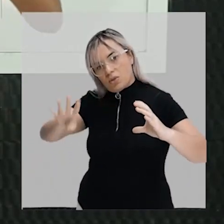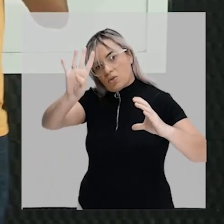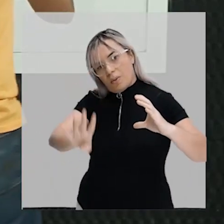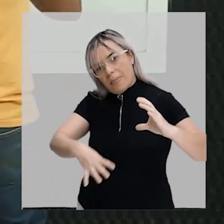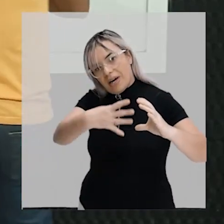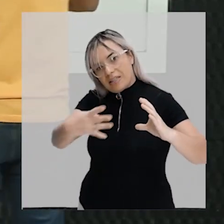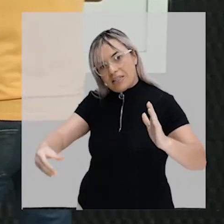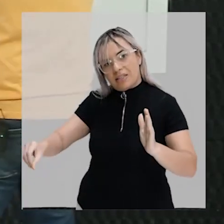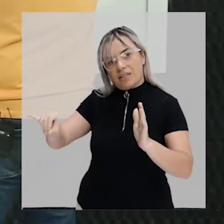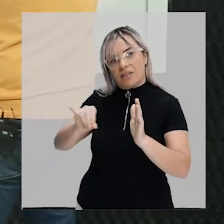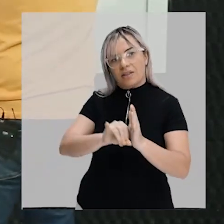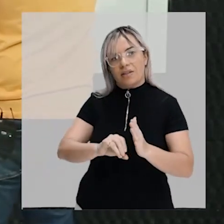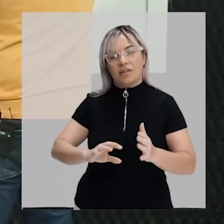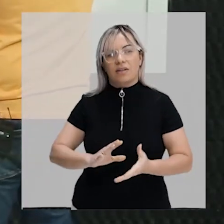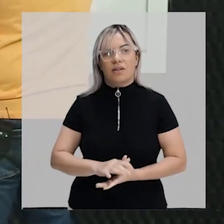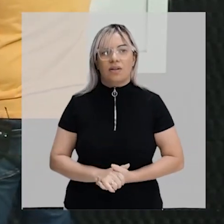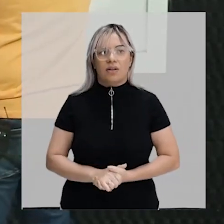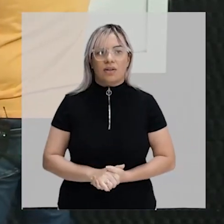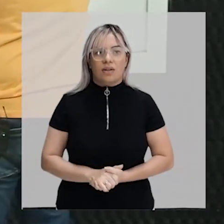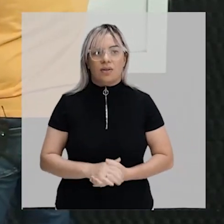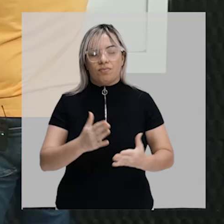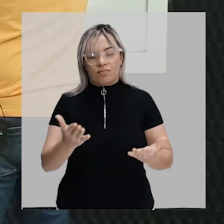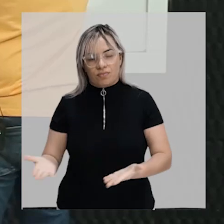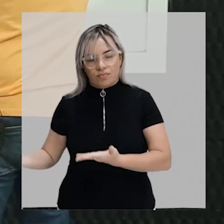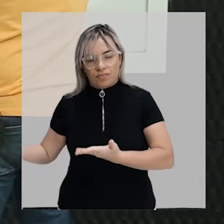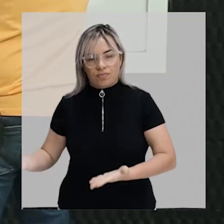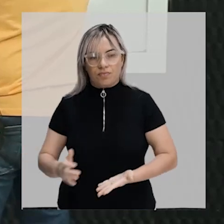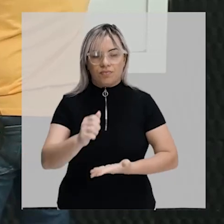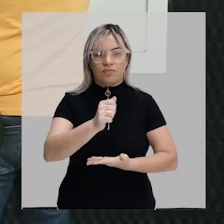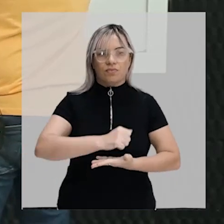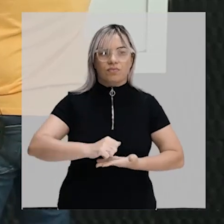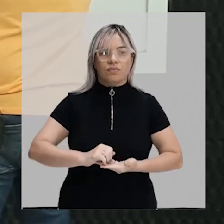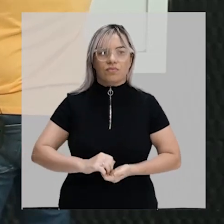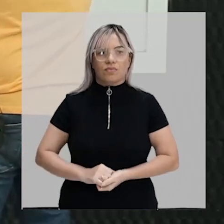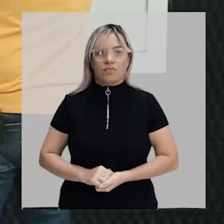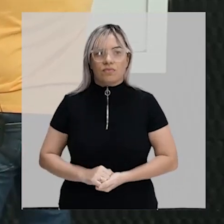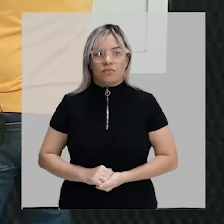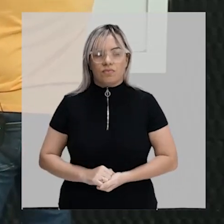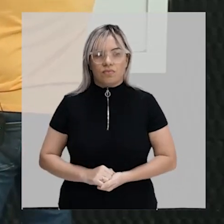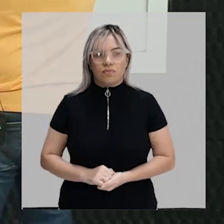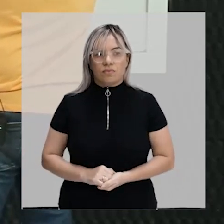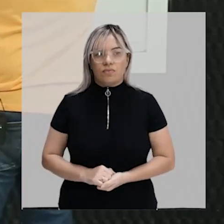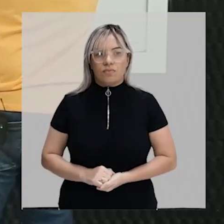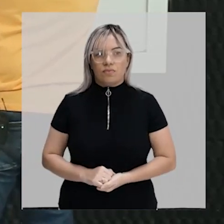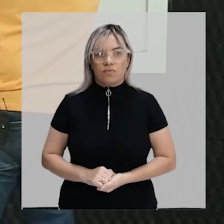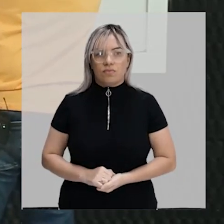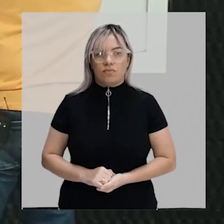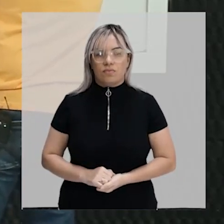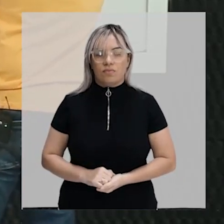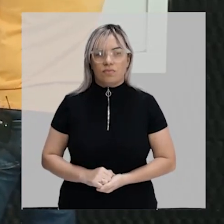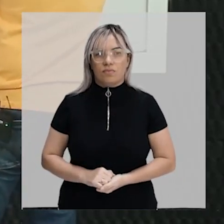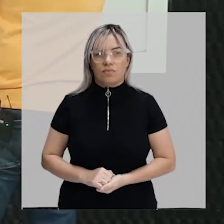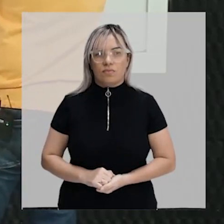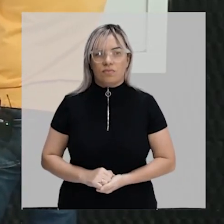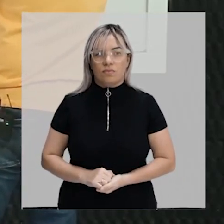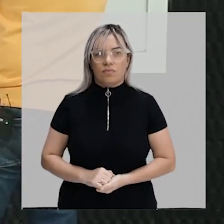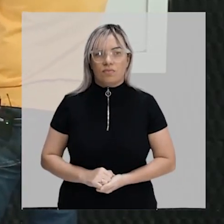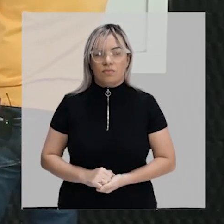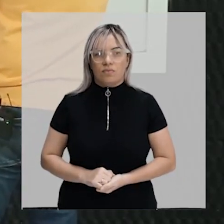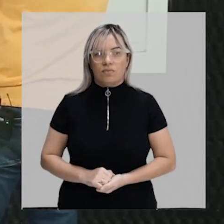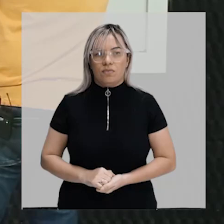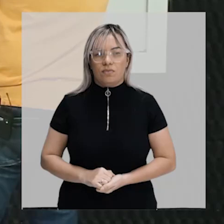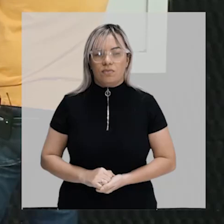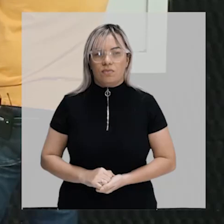então identidade é a matriz quadrada a matriz quadrada por